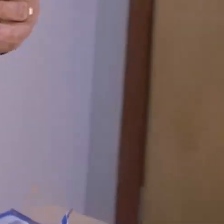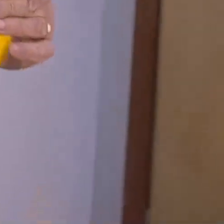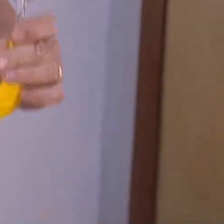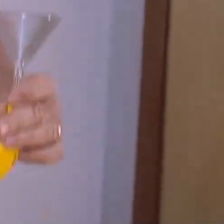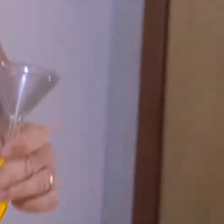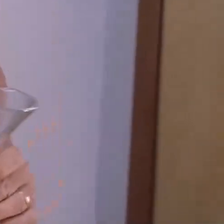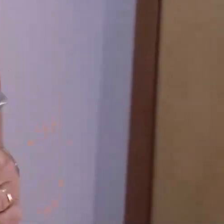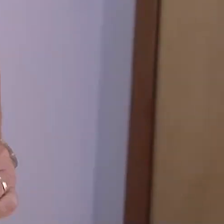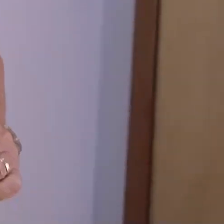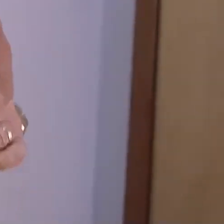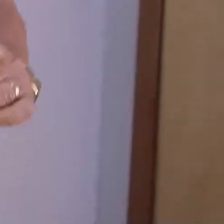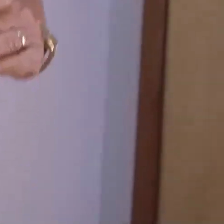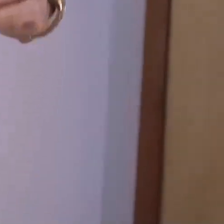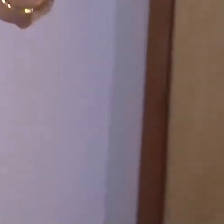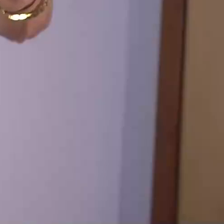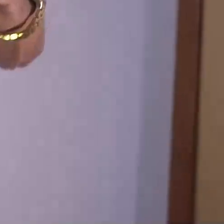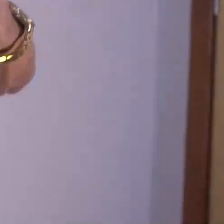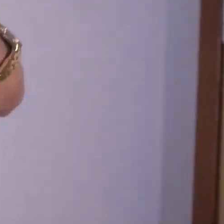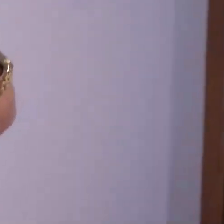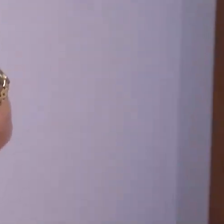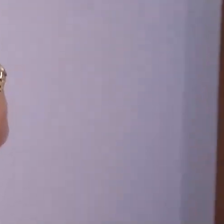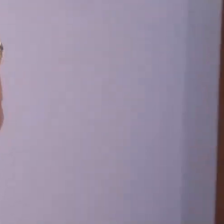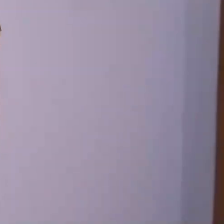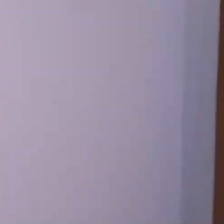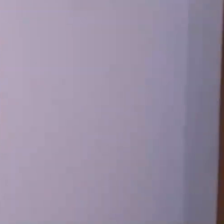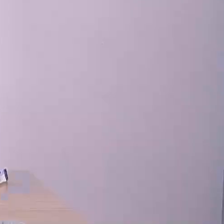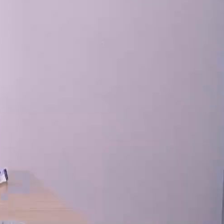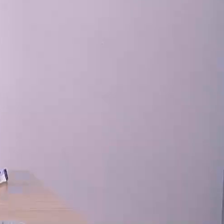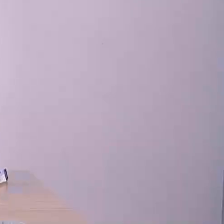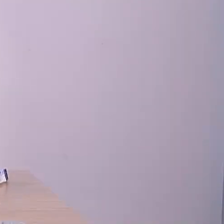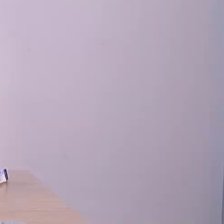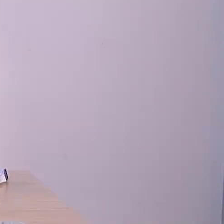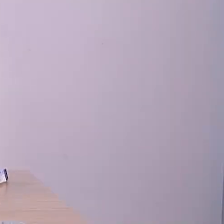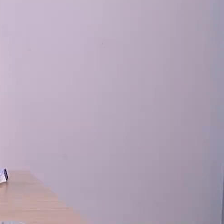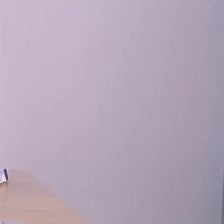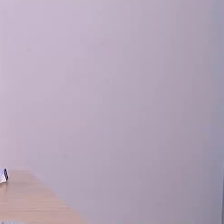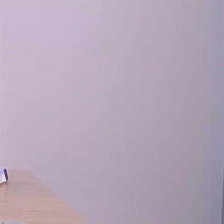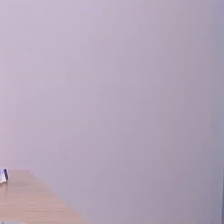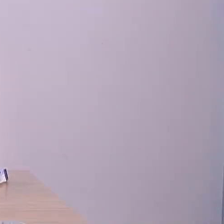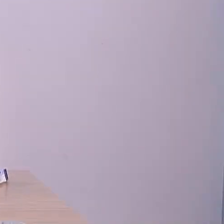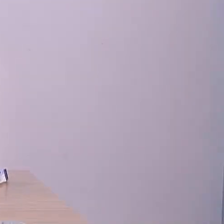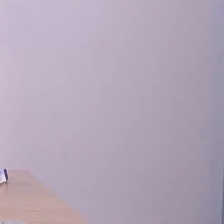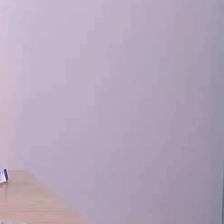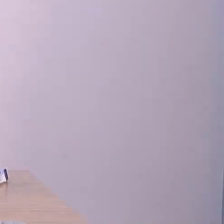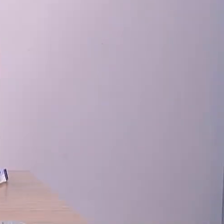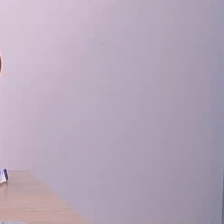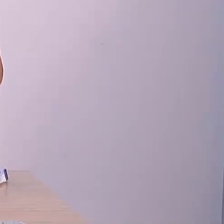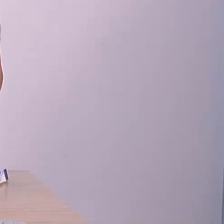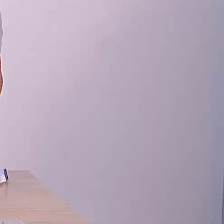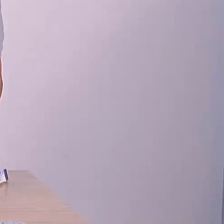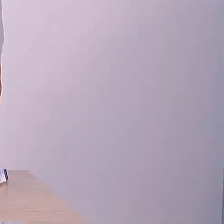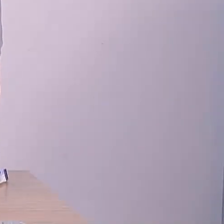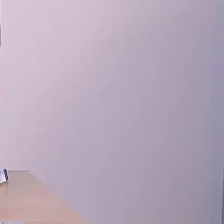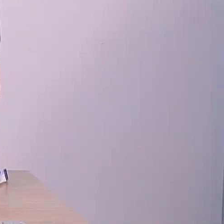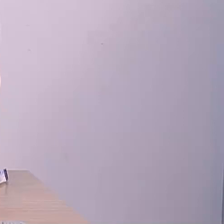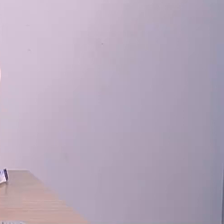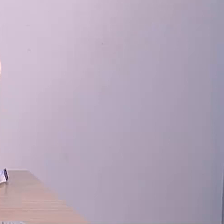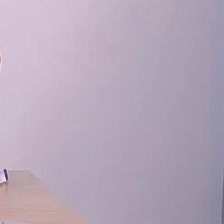Porque tem que utilizar o funil, porque senão não consigo colocar, tá joia?